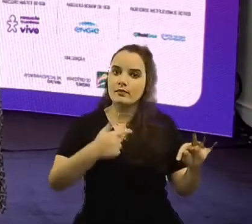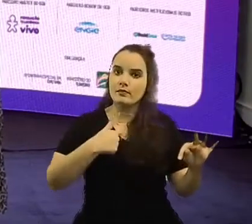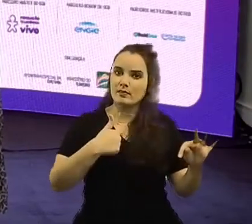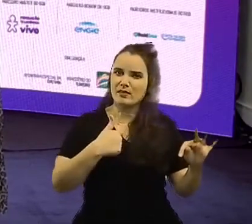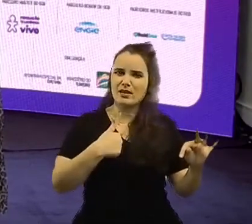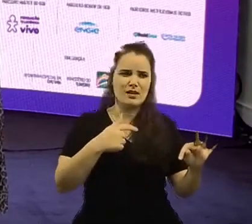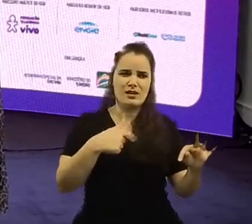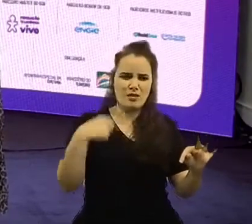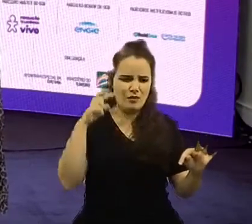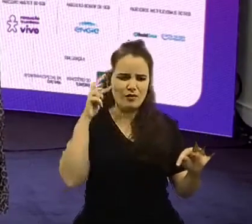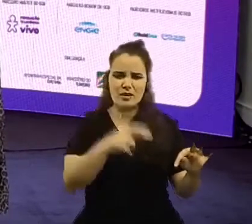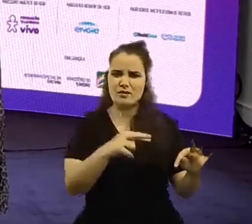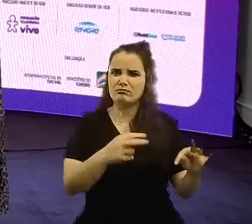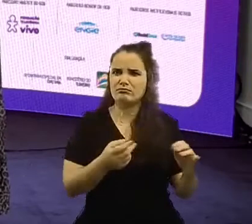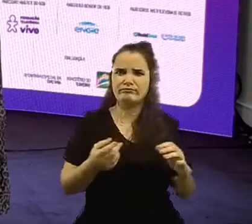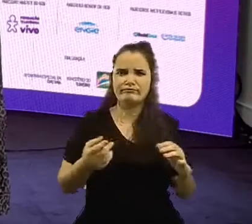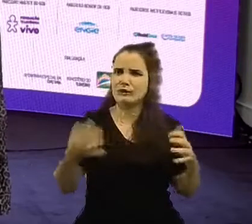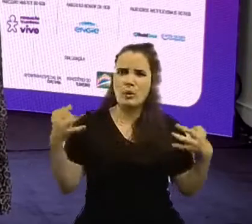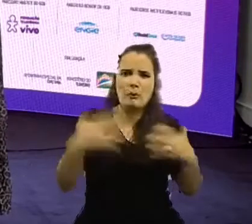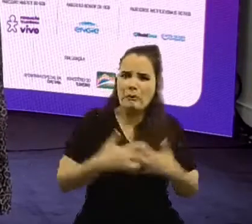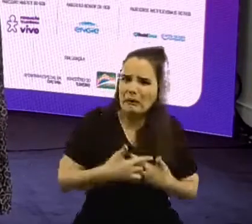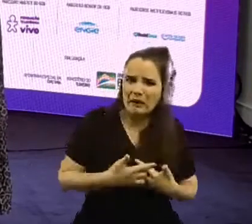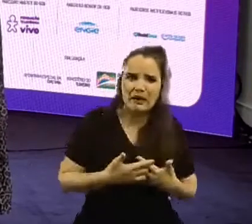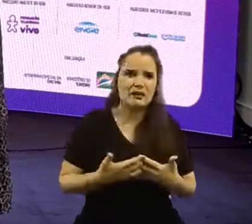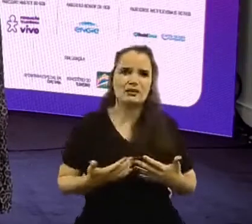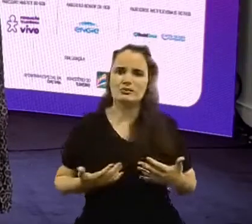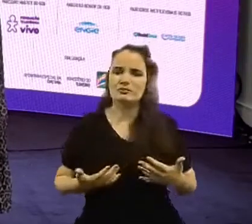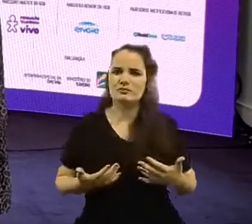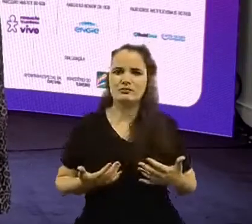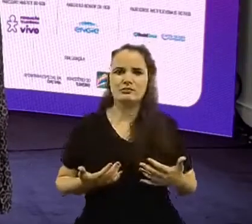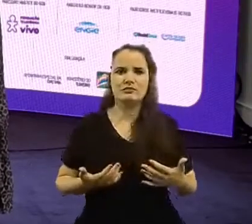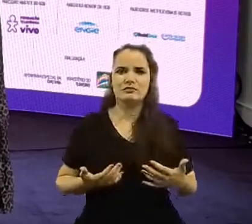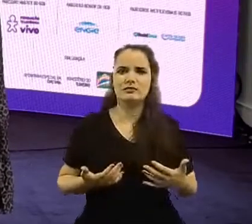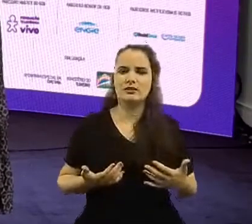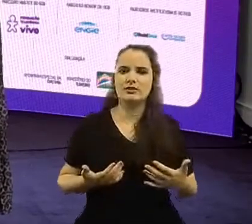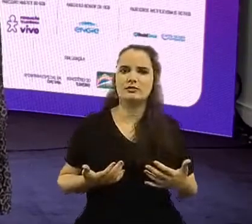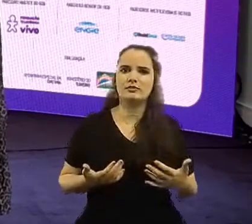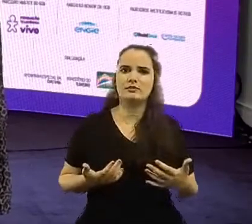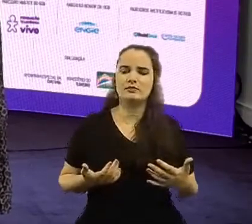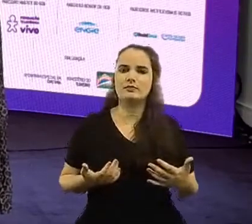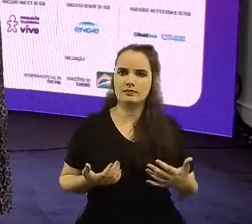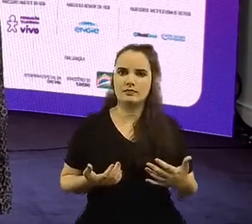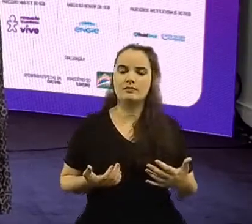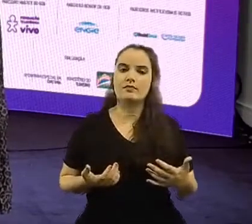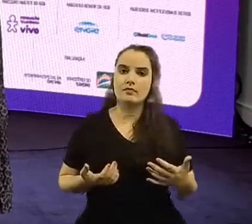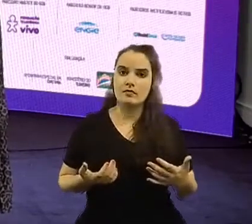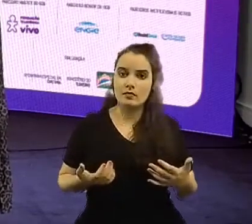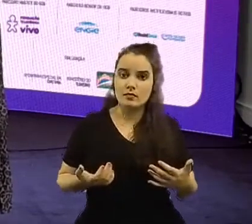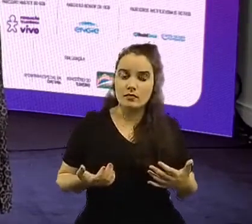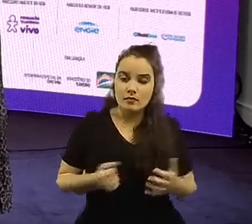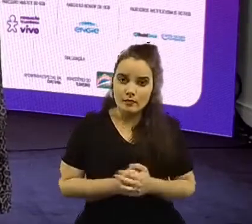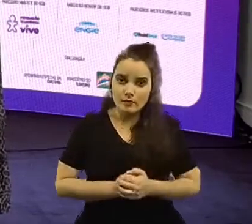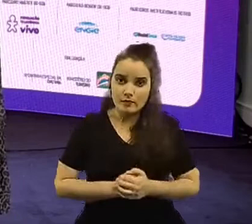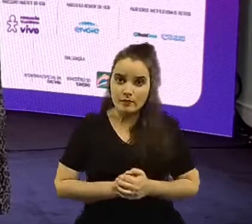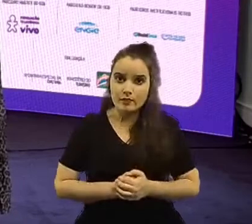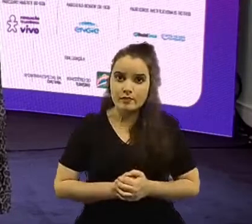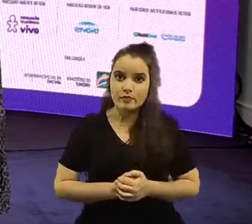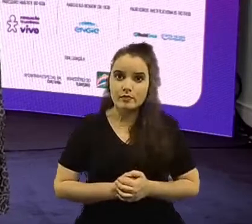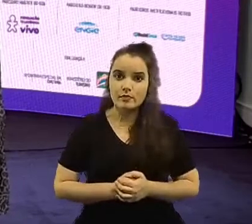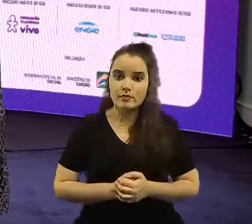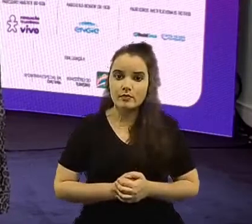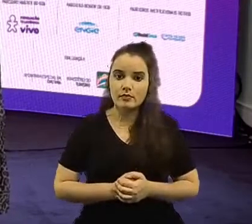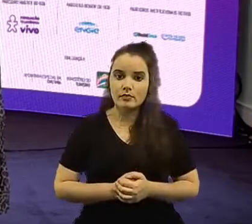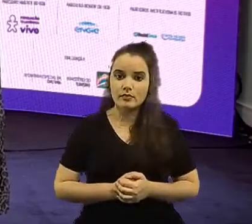para as outras pessoas não eram simples para mim, o que tornava também o meu aprendizado mais difícil. Então, tendo isso experimentado